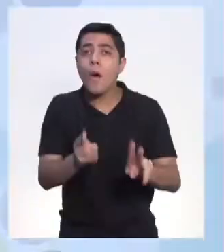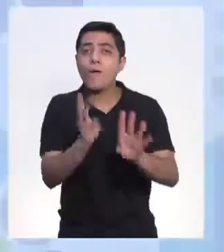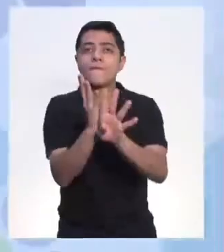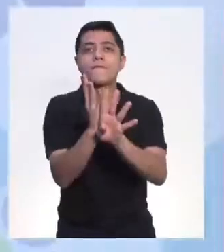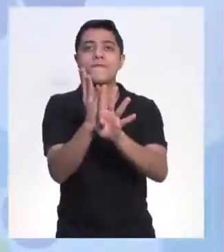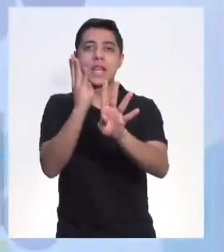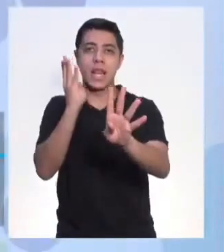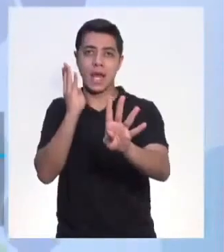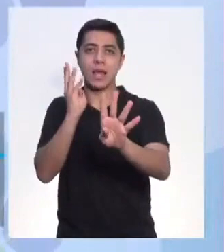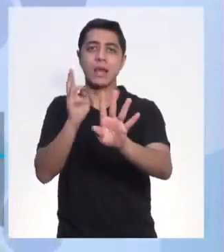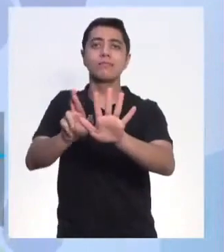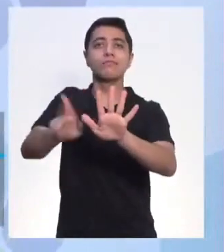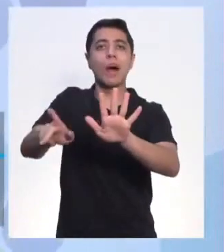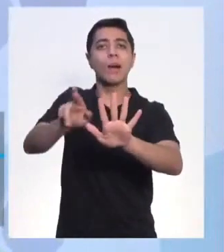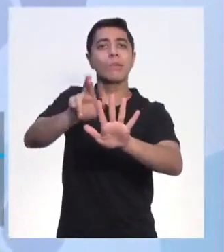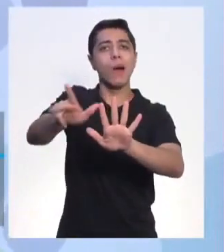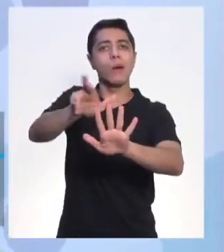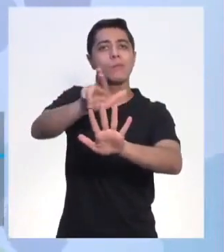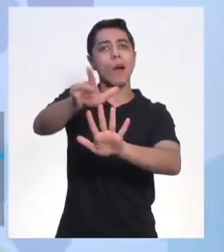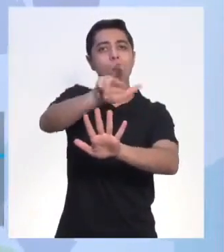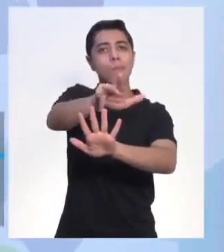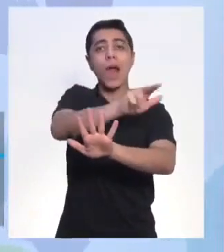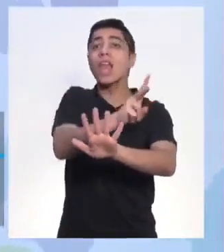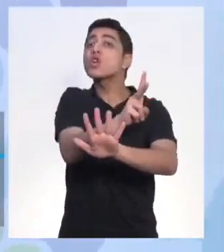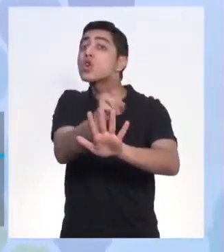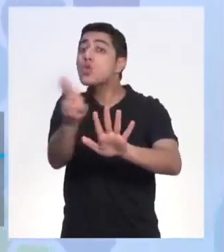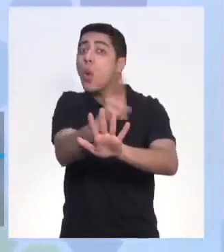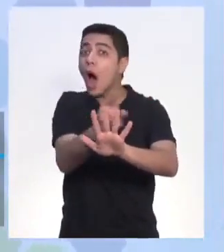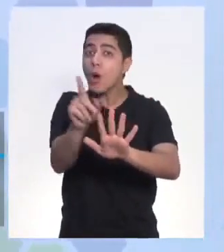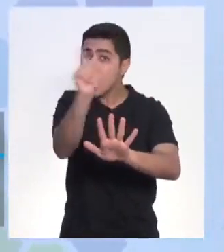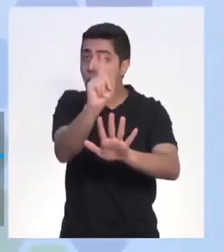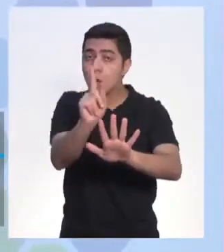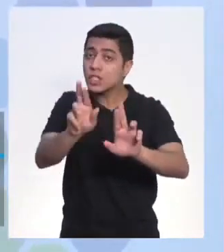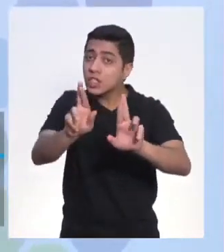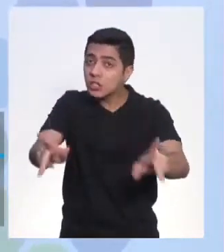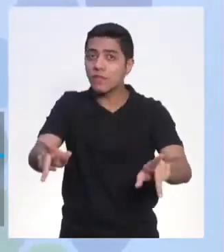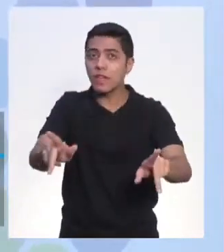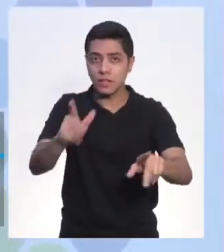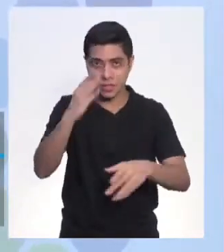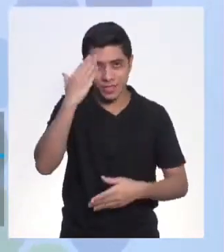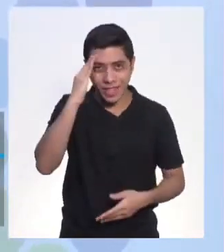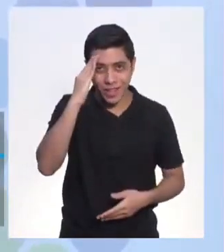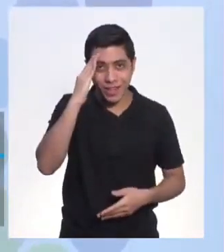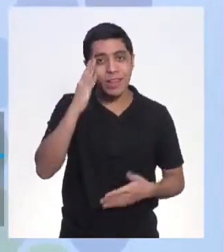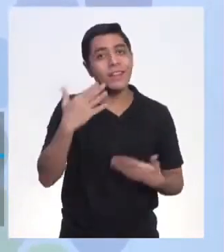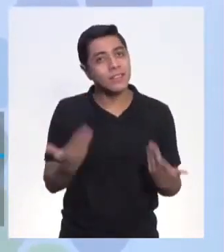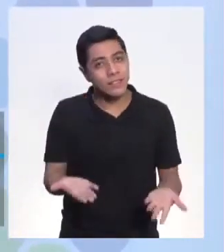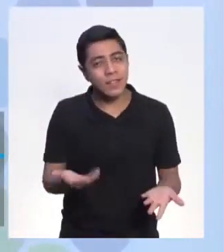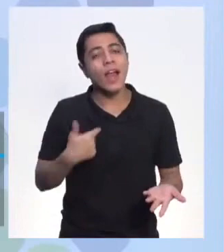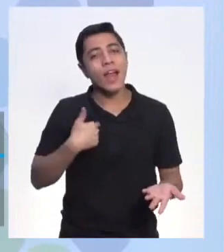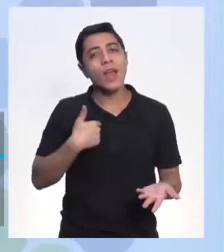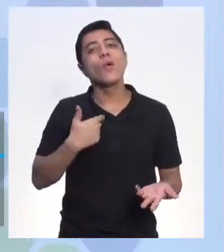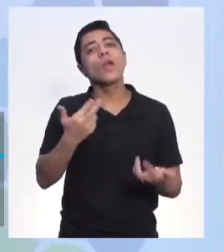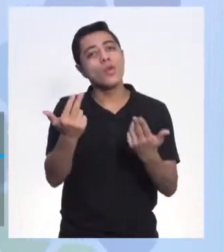Então, eu vou usar as 3 letras para formar novas palavras com 3 letras. Então, eu vou